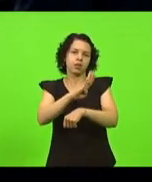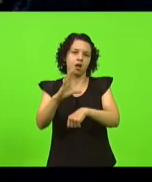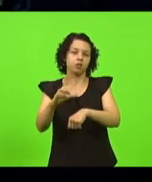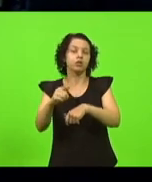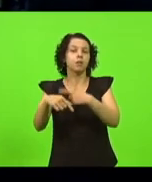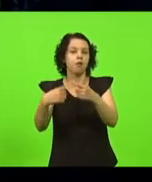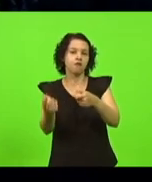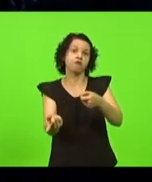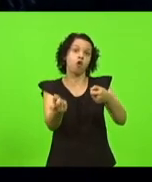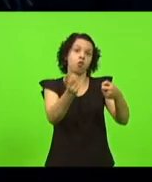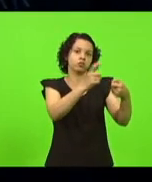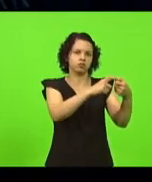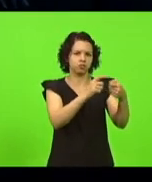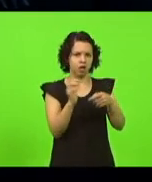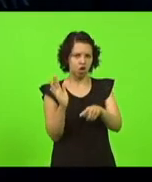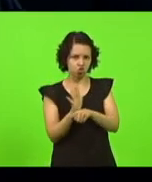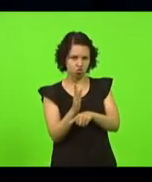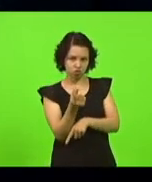ajuda ele.